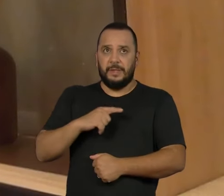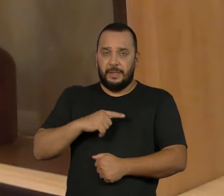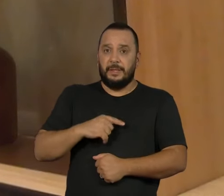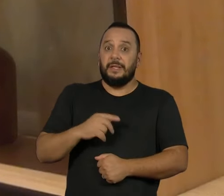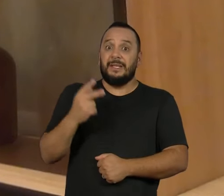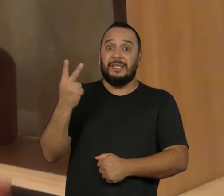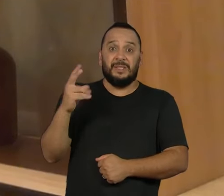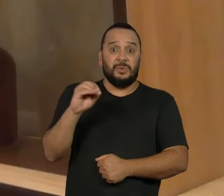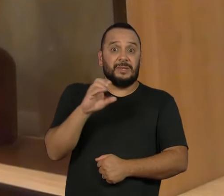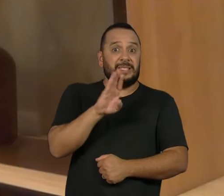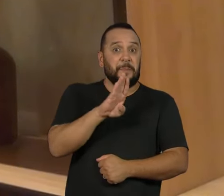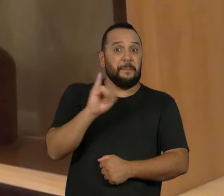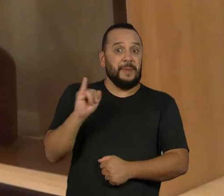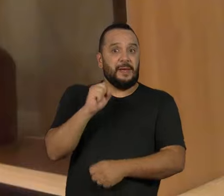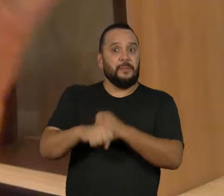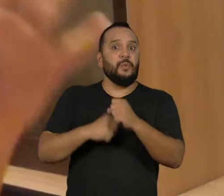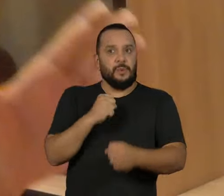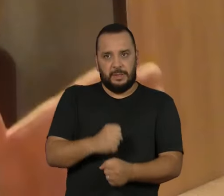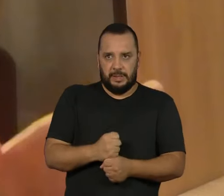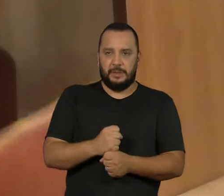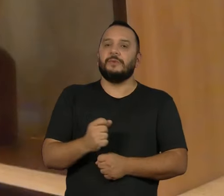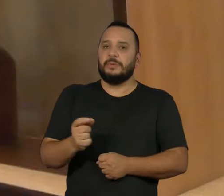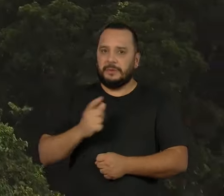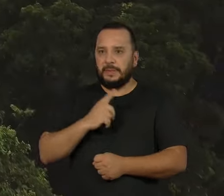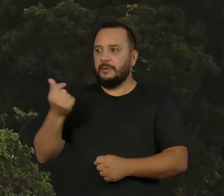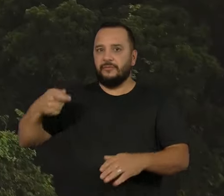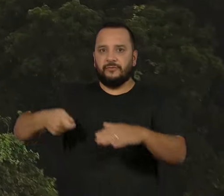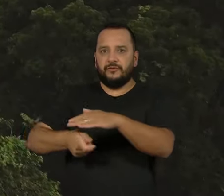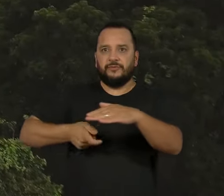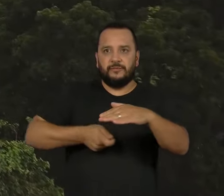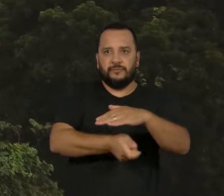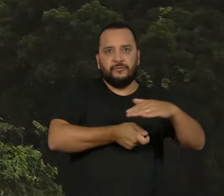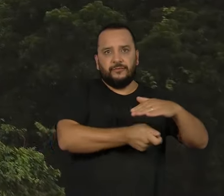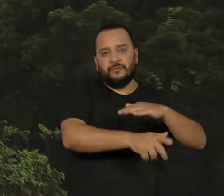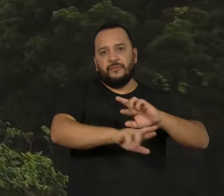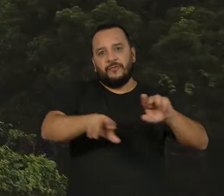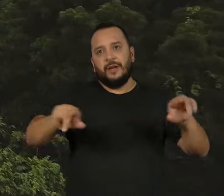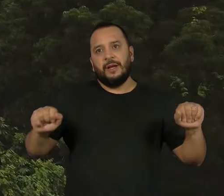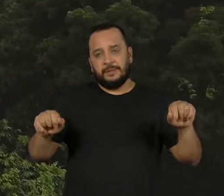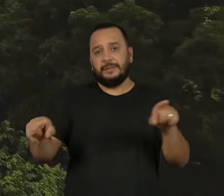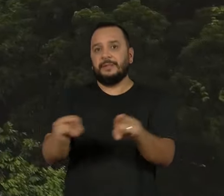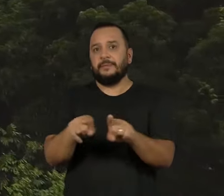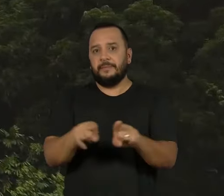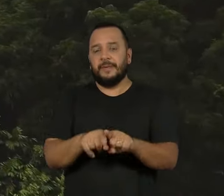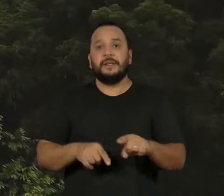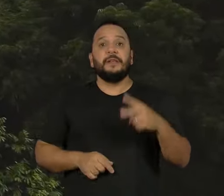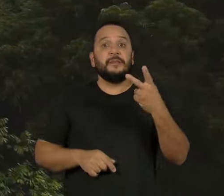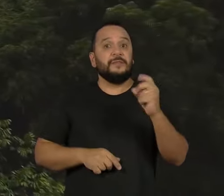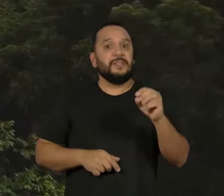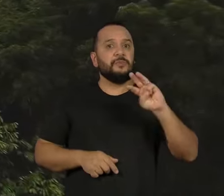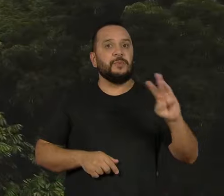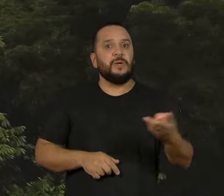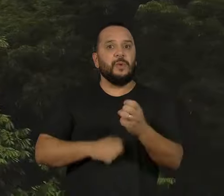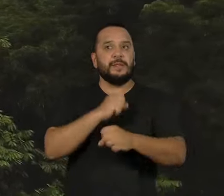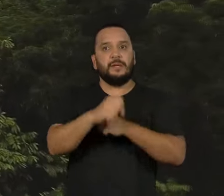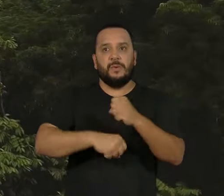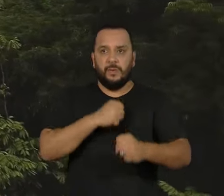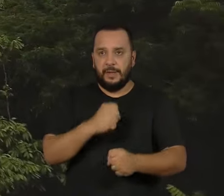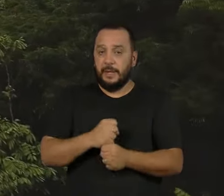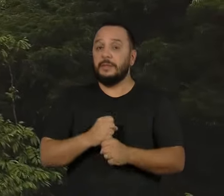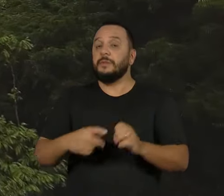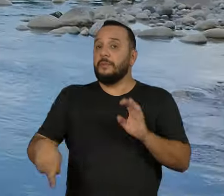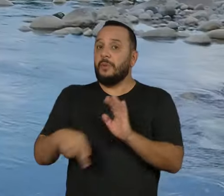200 bilhões ao ano, vindo de diversas fontes, devem ser aportados 20 bilhões ao ano, vindo